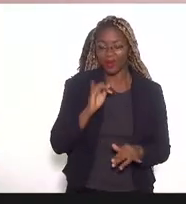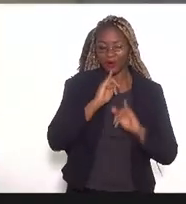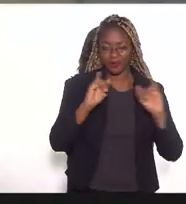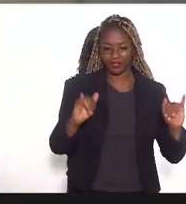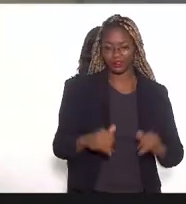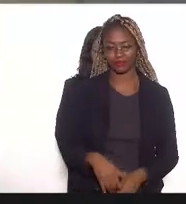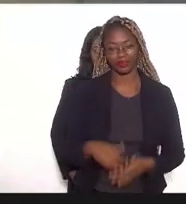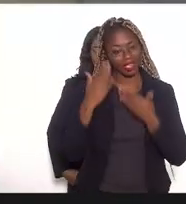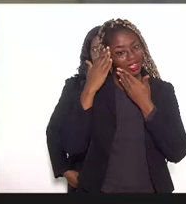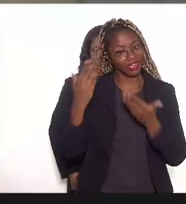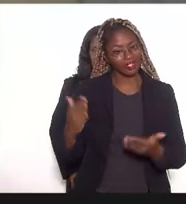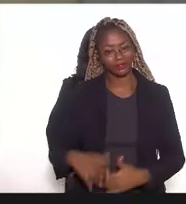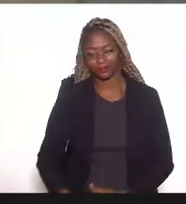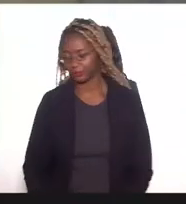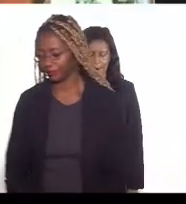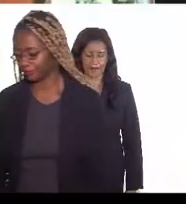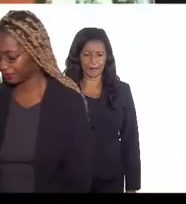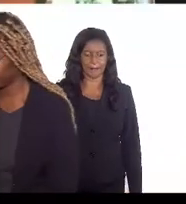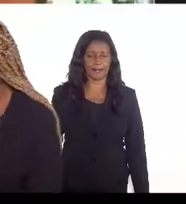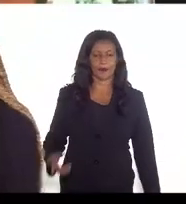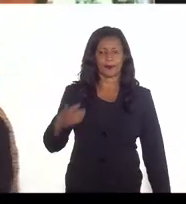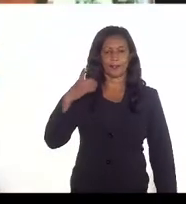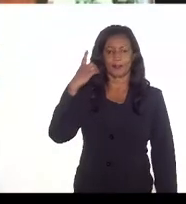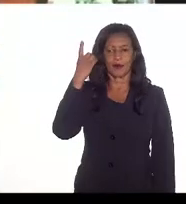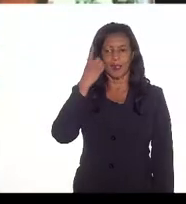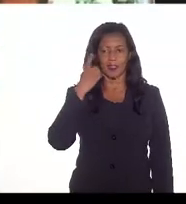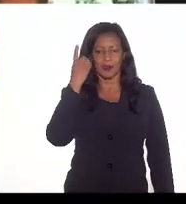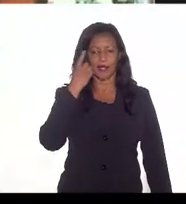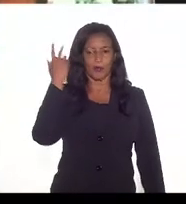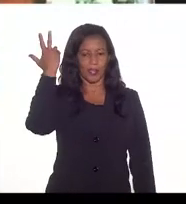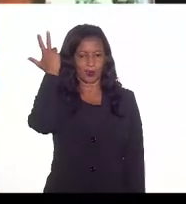Eu agradeço. Deputado Eliomar Coelho.